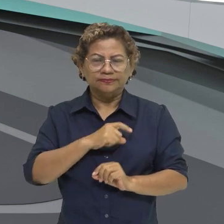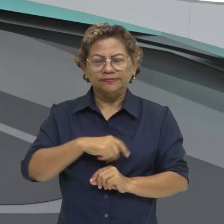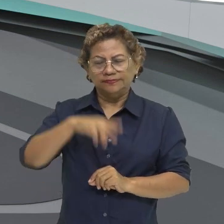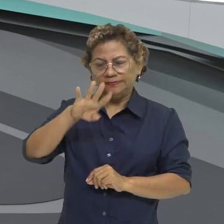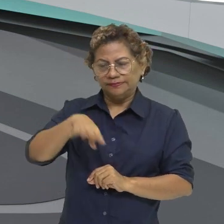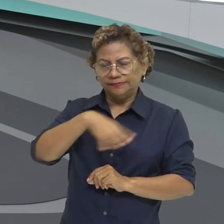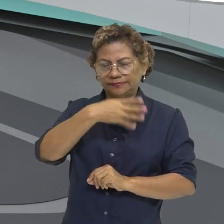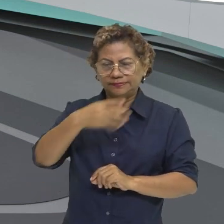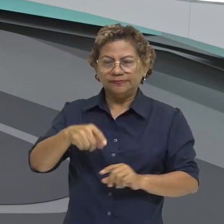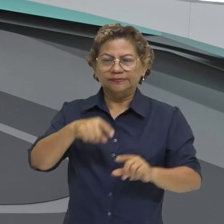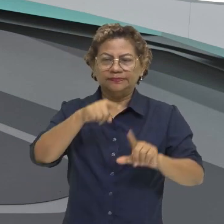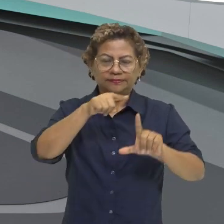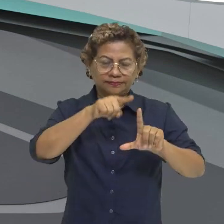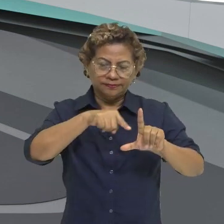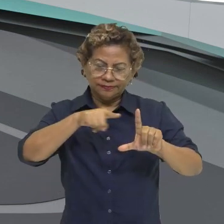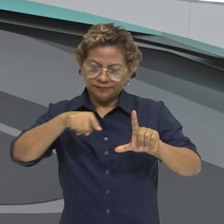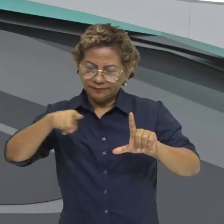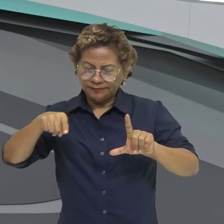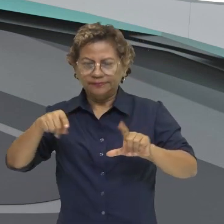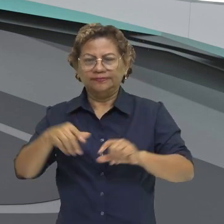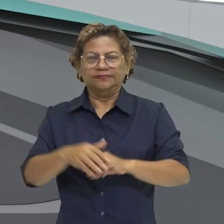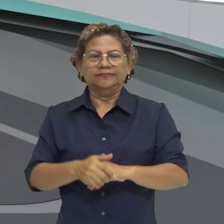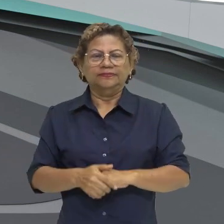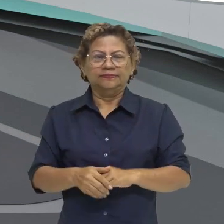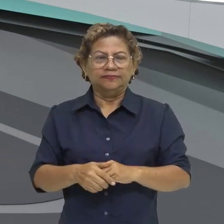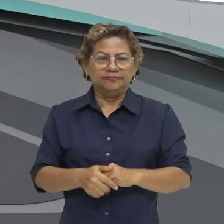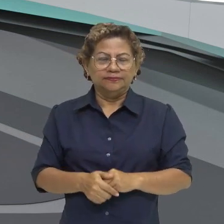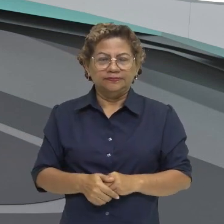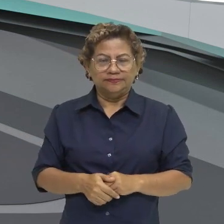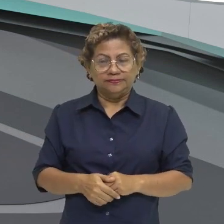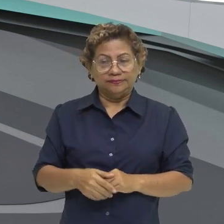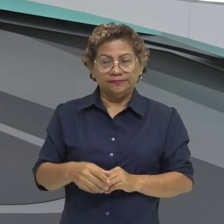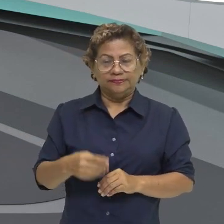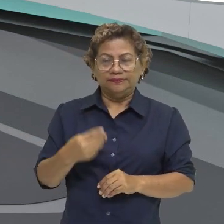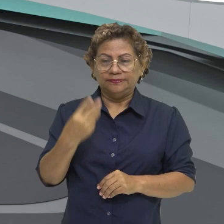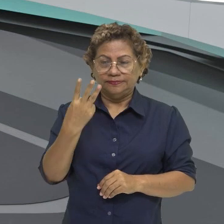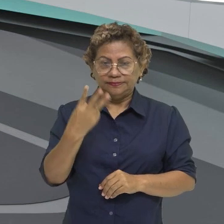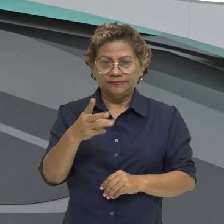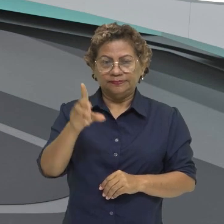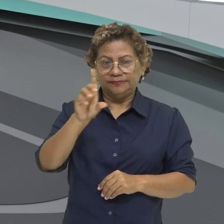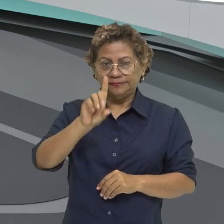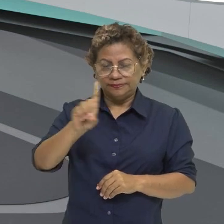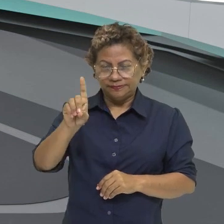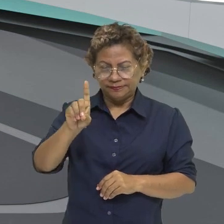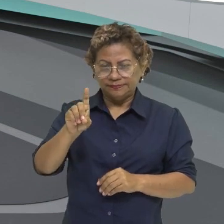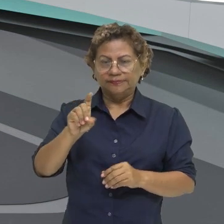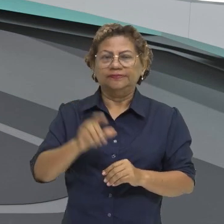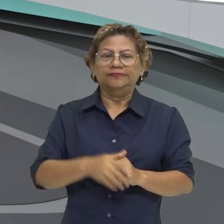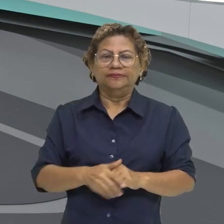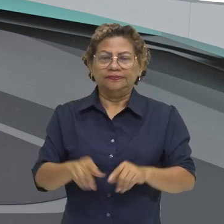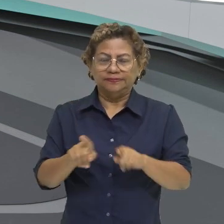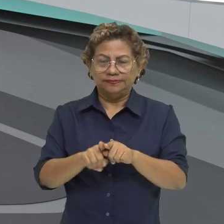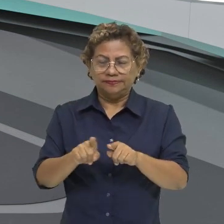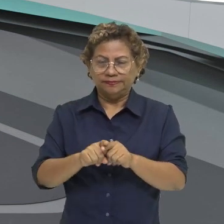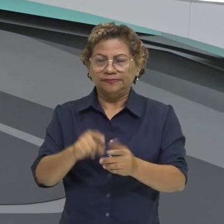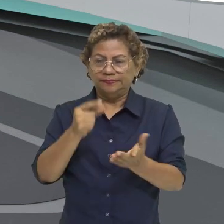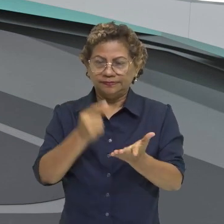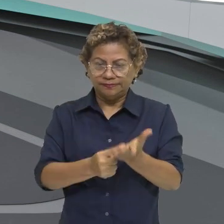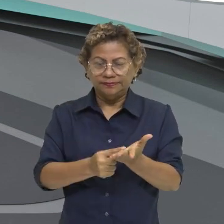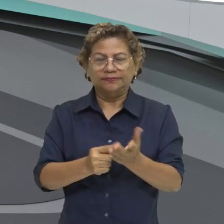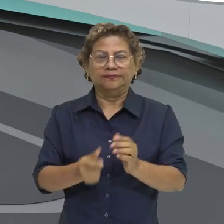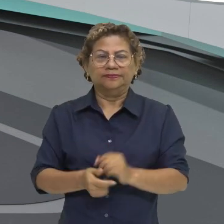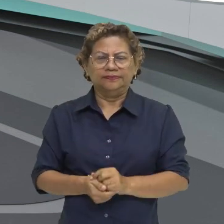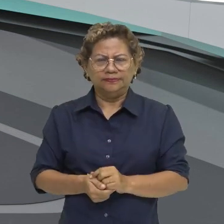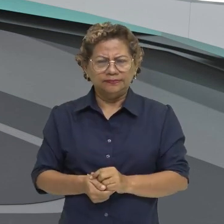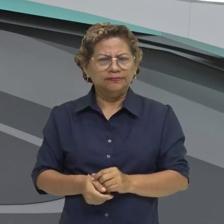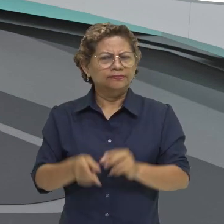gráficas, computadorizadas, né, e 3D, 2D e programação. Então, você sabia que essas